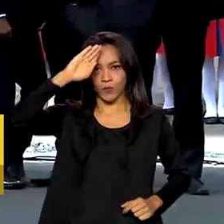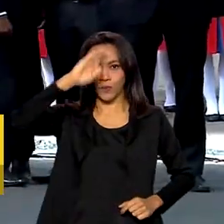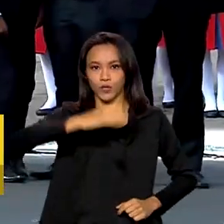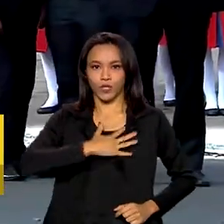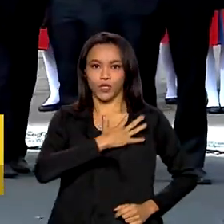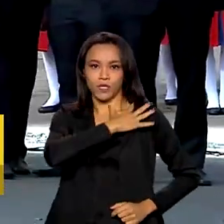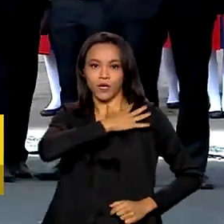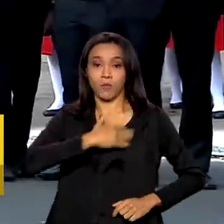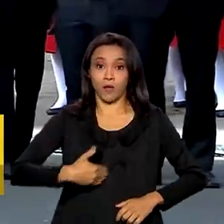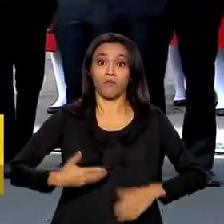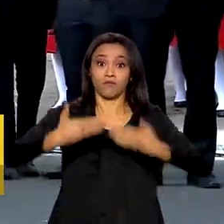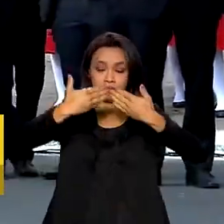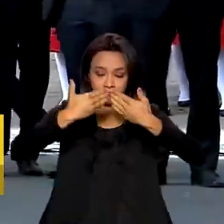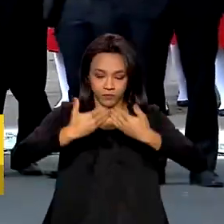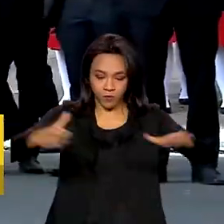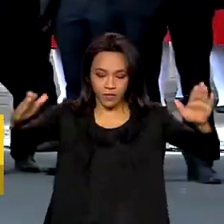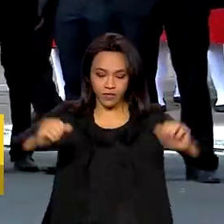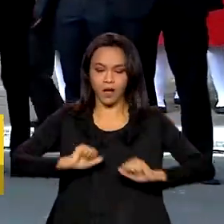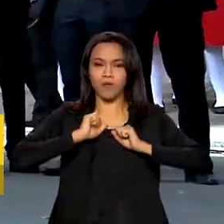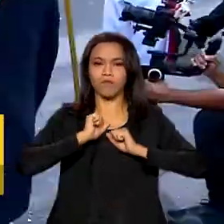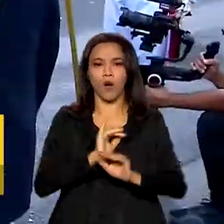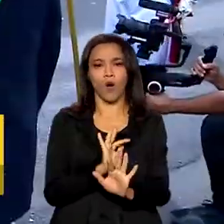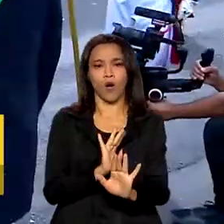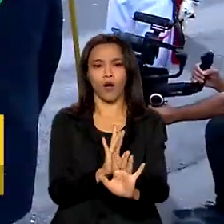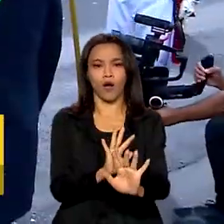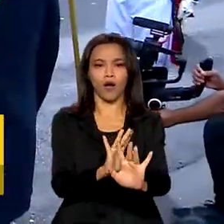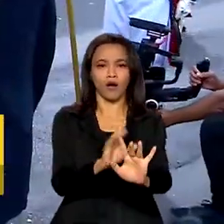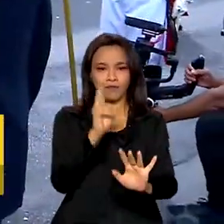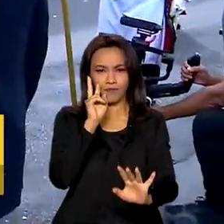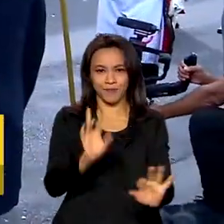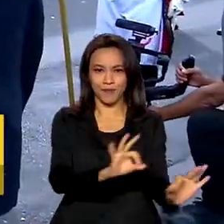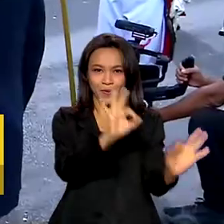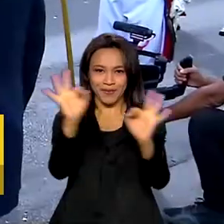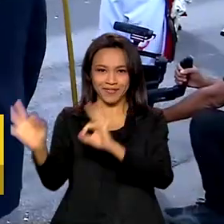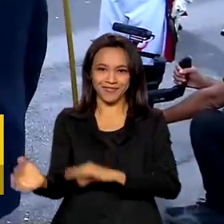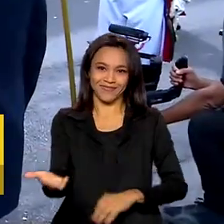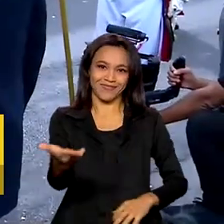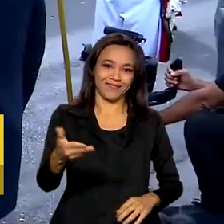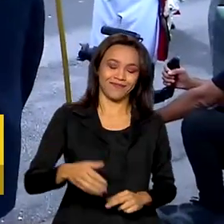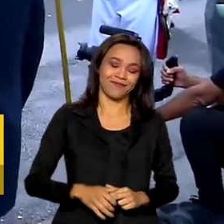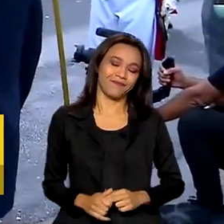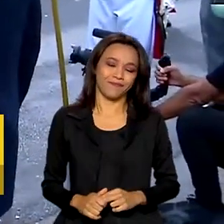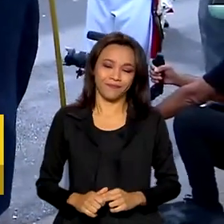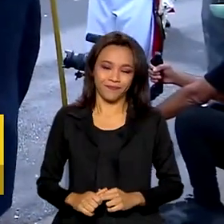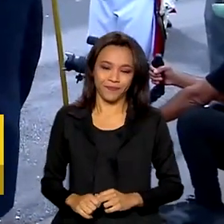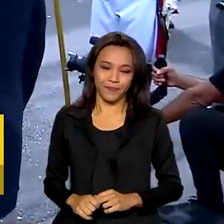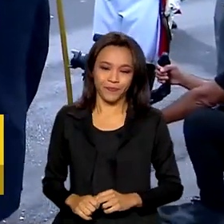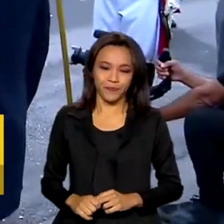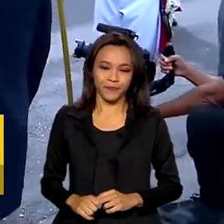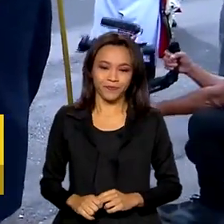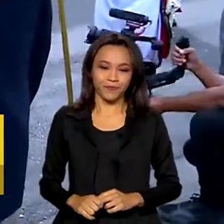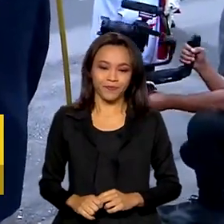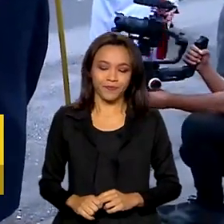dar início ao desfile. Vamos acompanhar então. Agora,